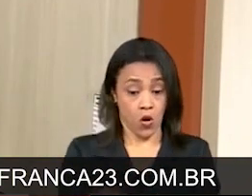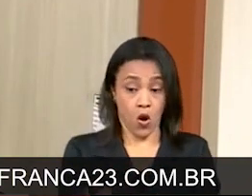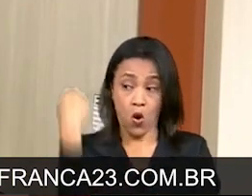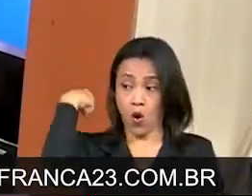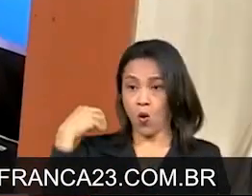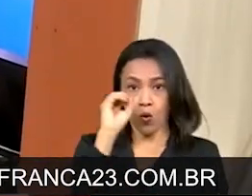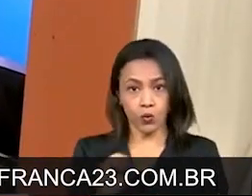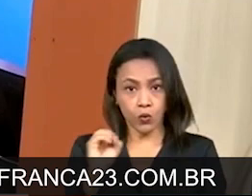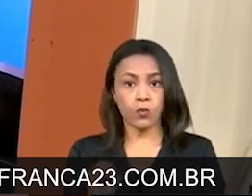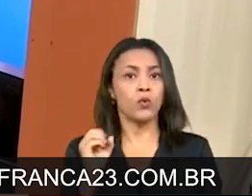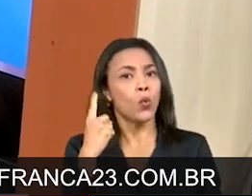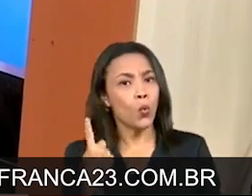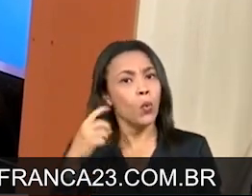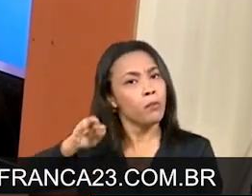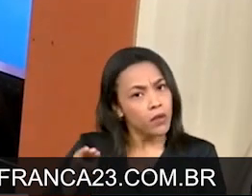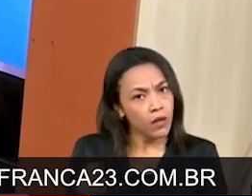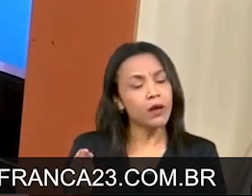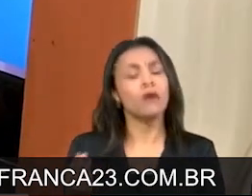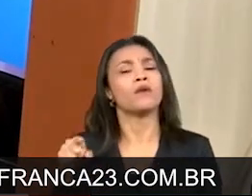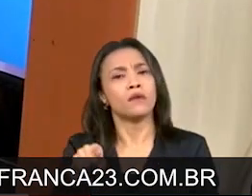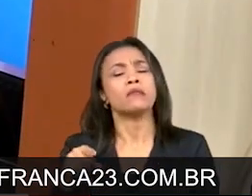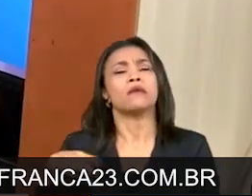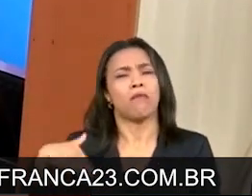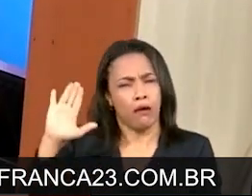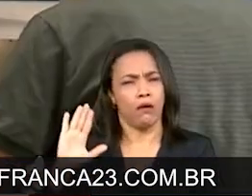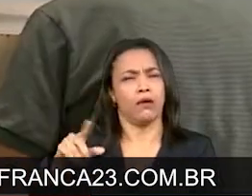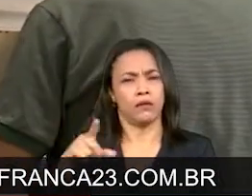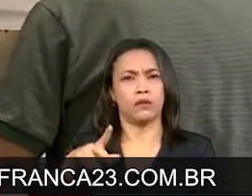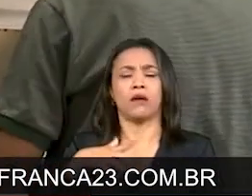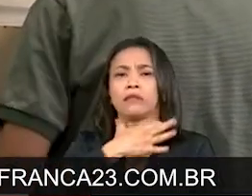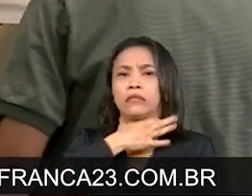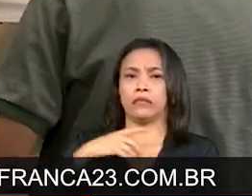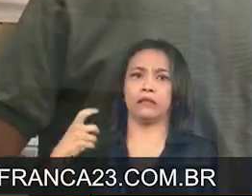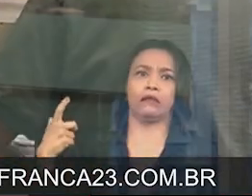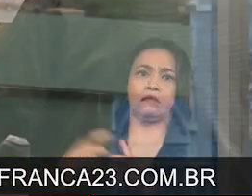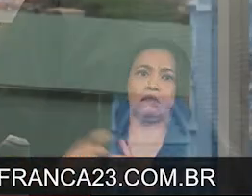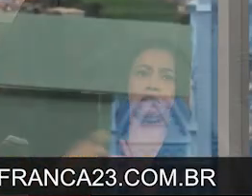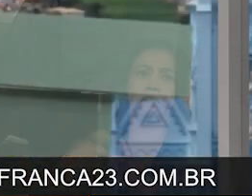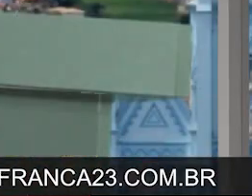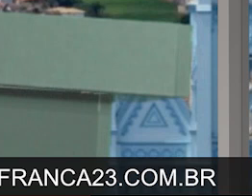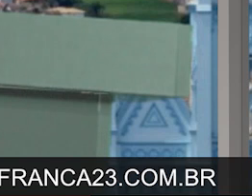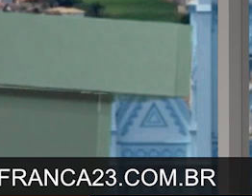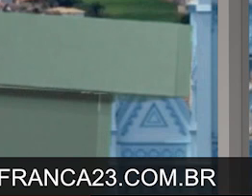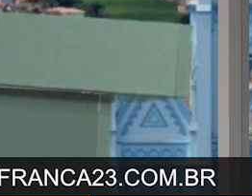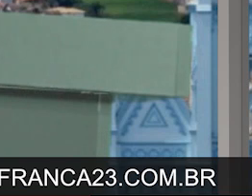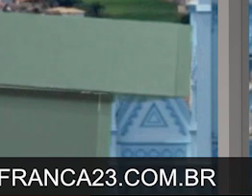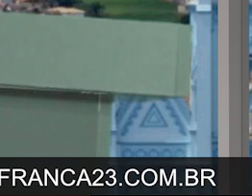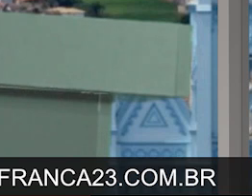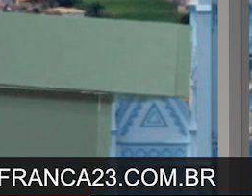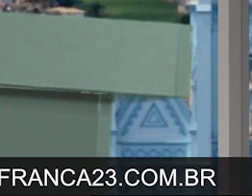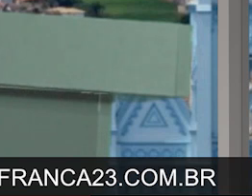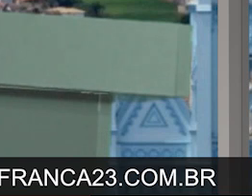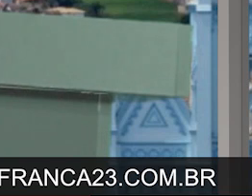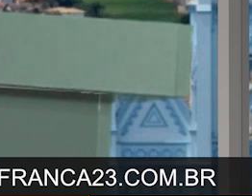mais de 1 milhão e 200 mil brasilienses estavam inadimplentes nos cadastros da instituição. Ninguém fica devendo porque quer, é